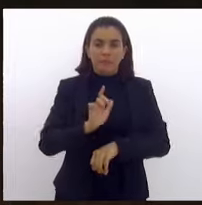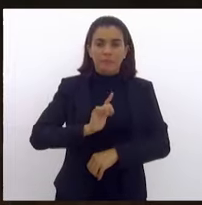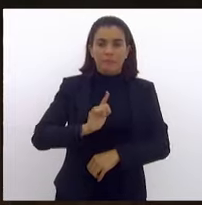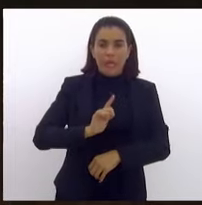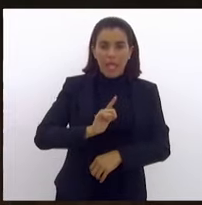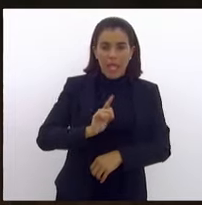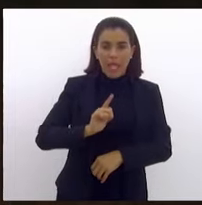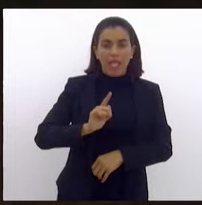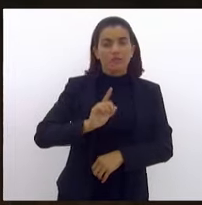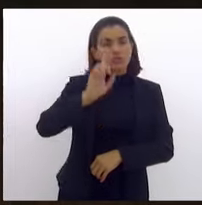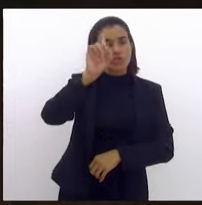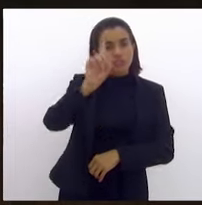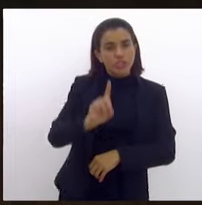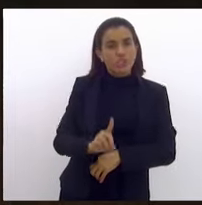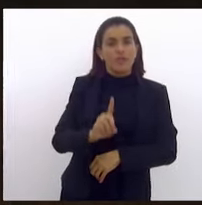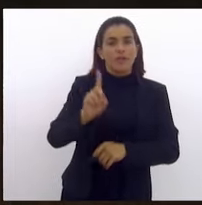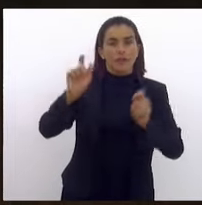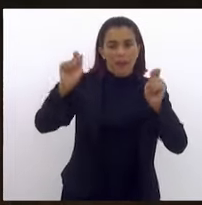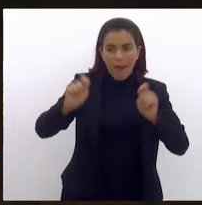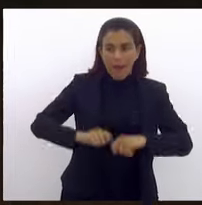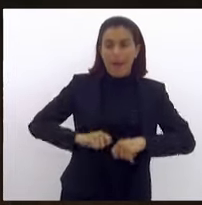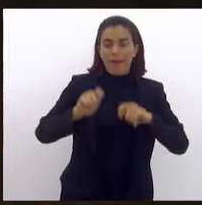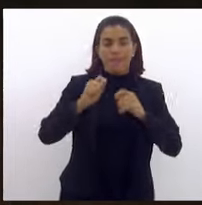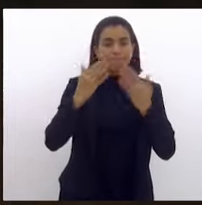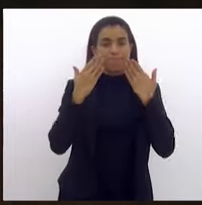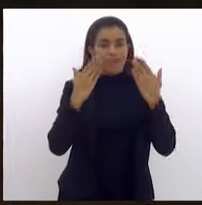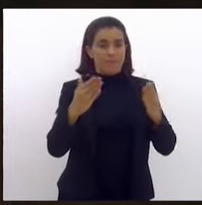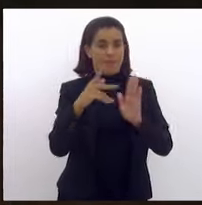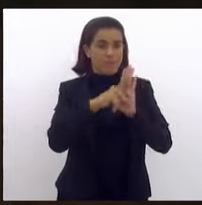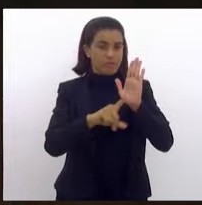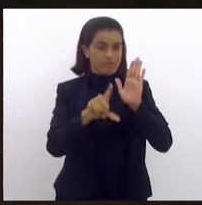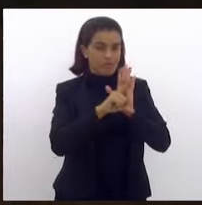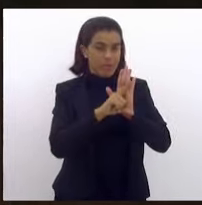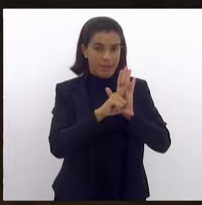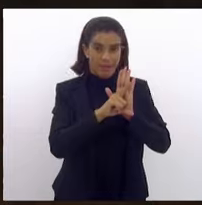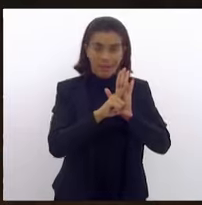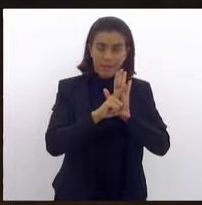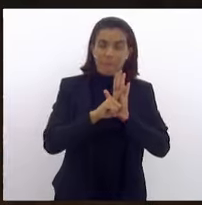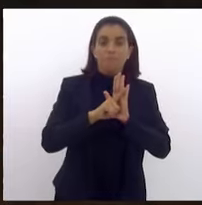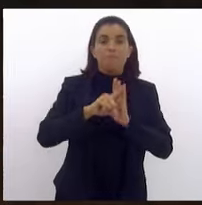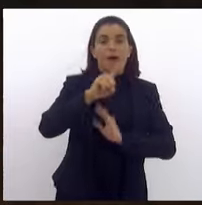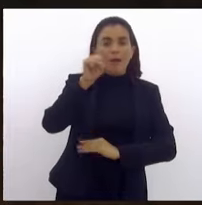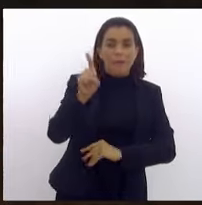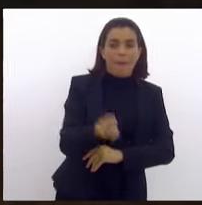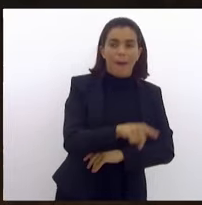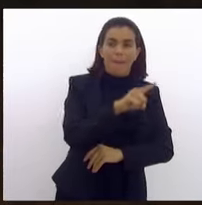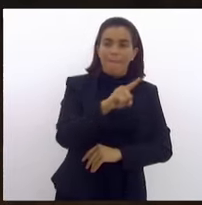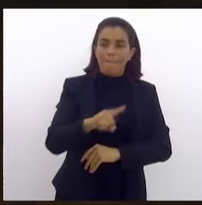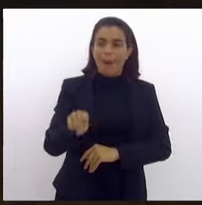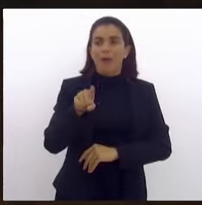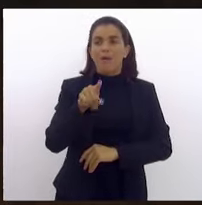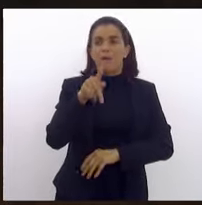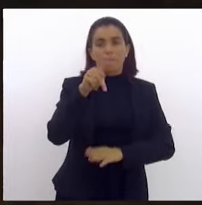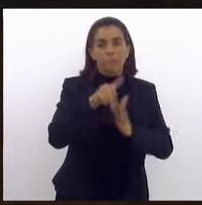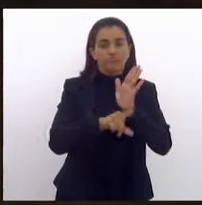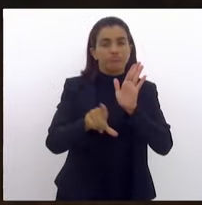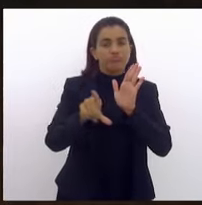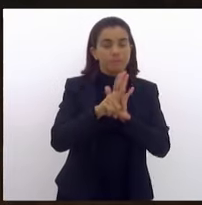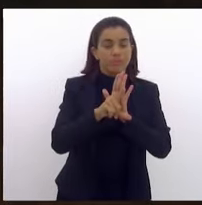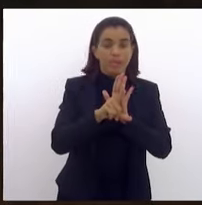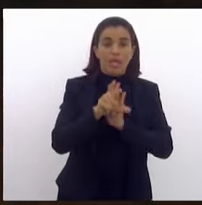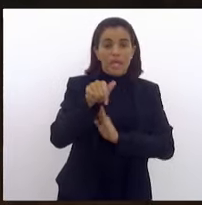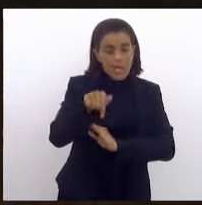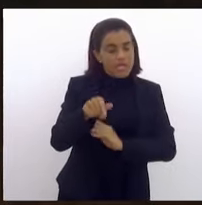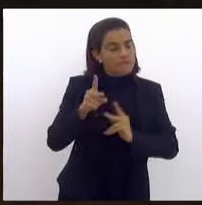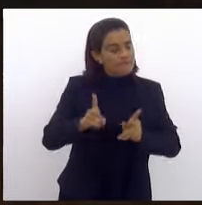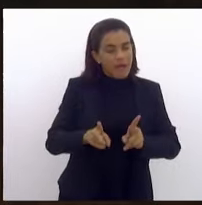a prerrogativa, a capacidade de apresentar projetos de lei para revogar qualquer projeto que seja, e este